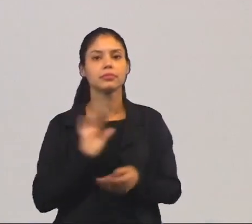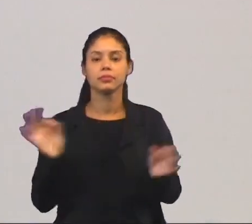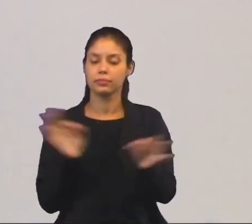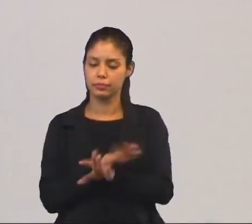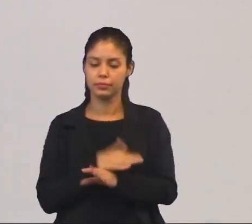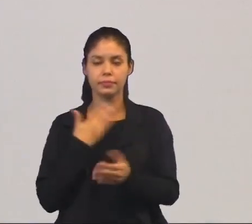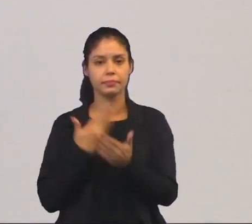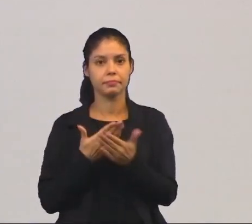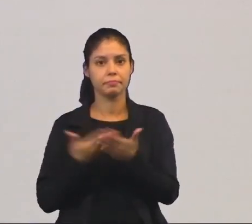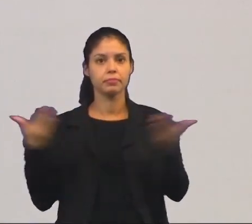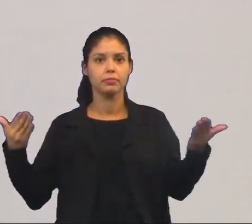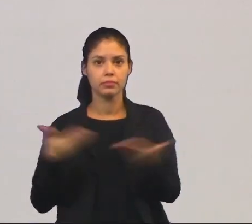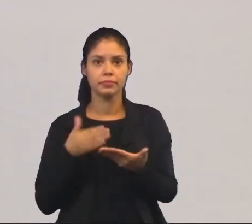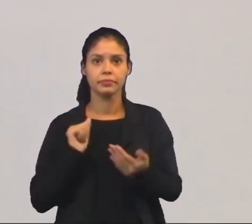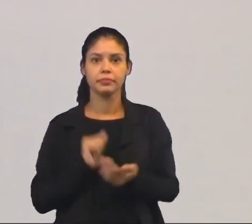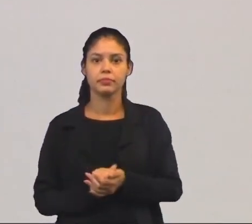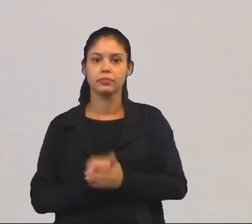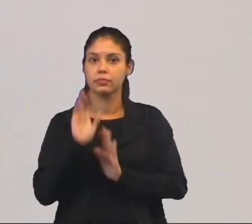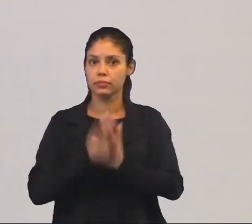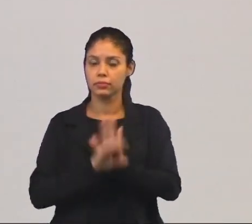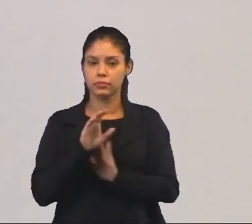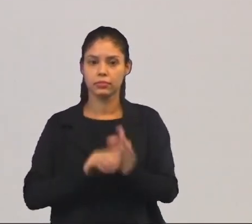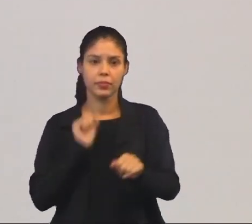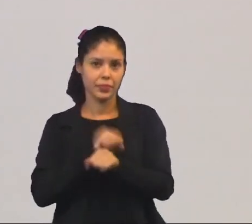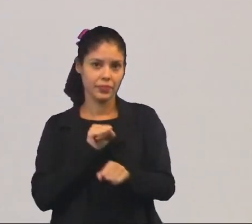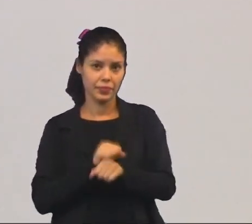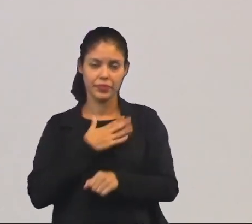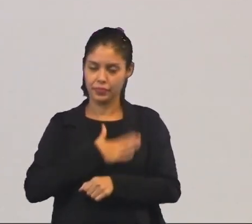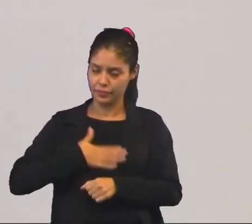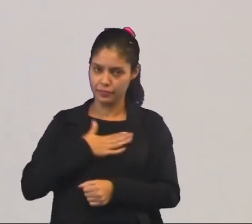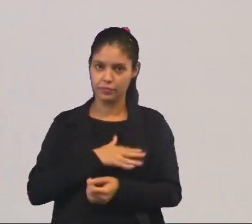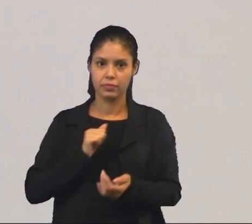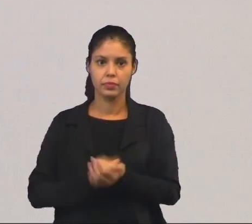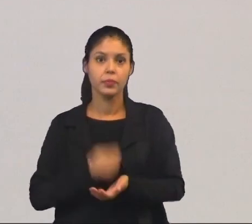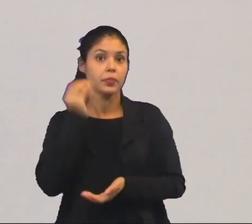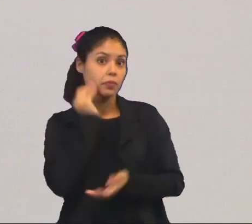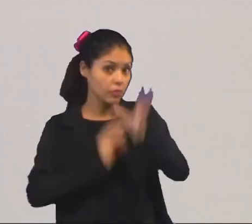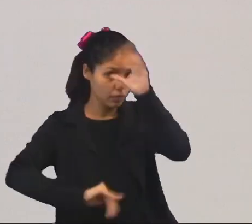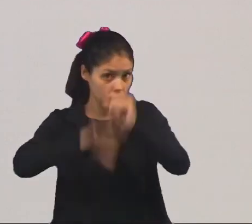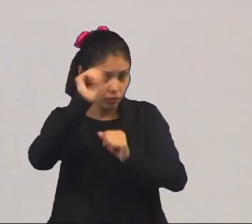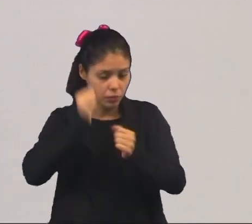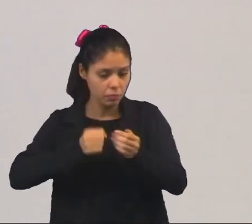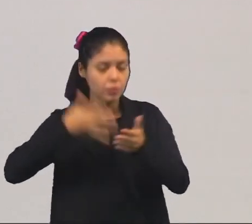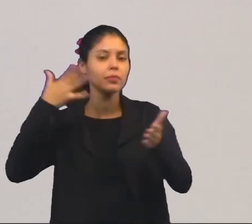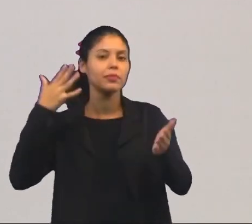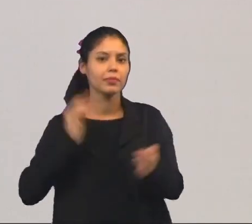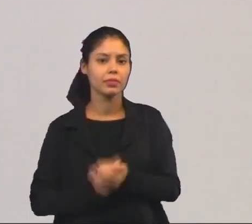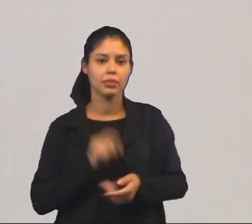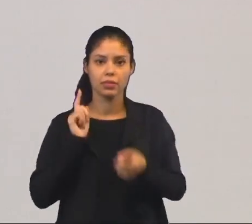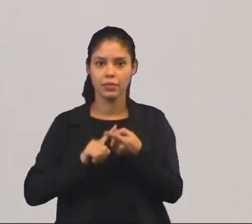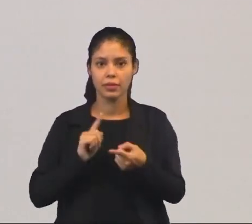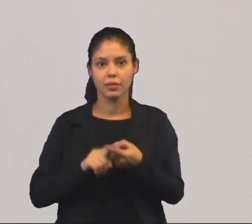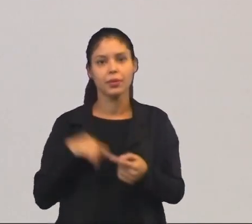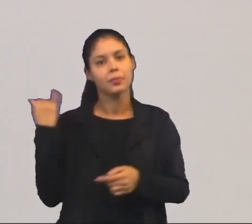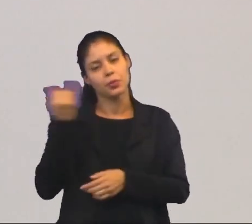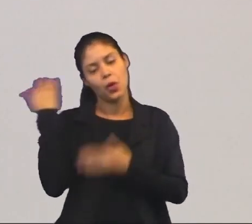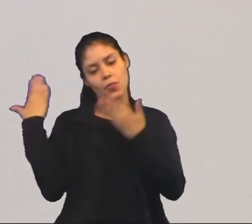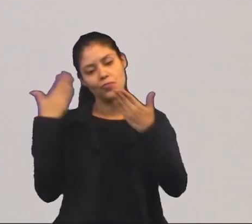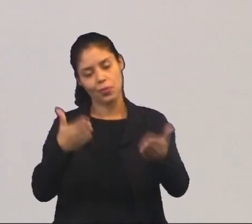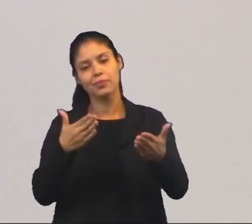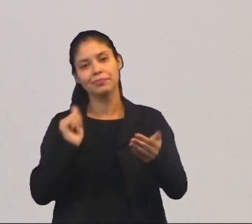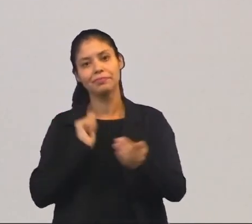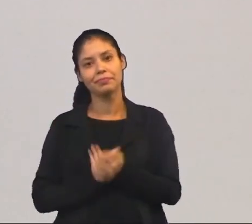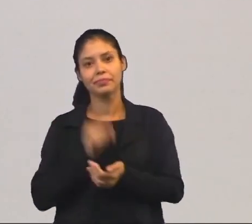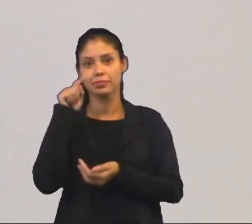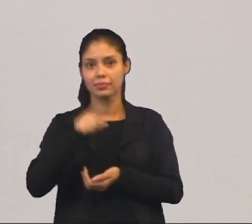terminamos, né, a nossa aula de hoje, terminamos esse conteúdo. Espero que vocês tenham gostado, tenham aprendido bastante, porque esse é o nosso principal